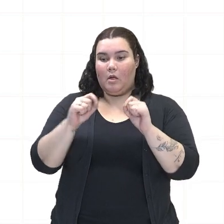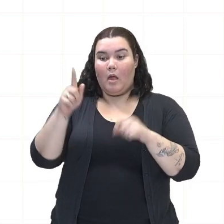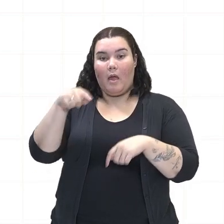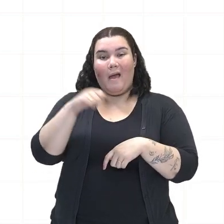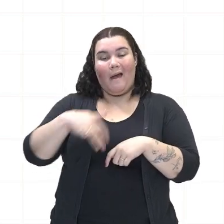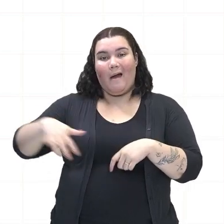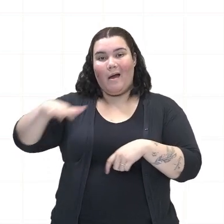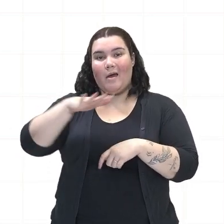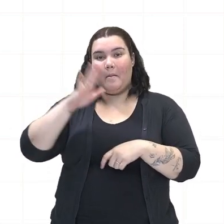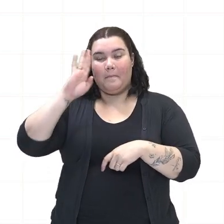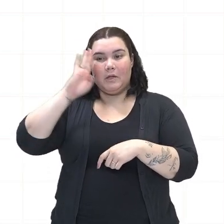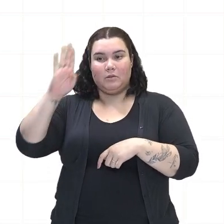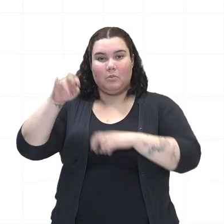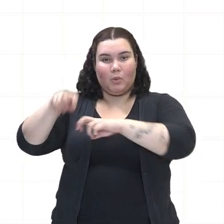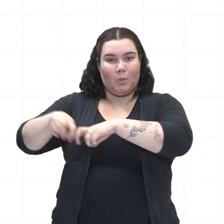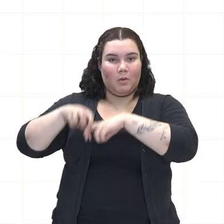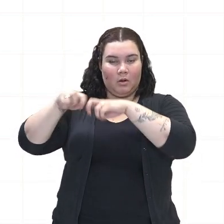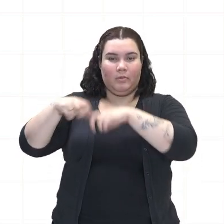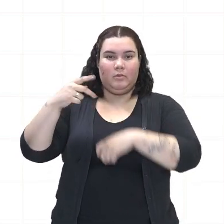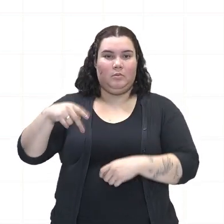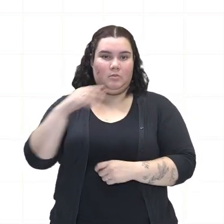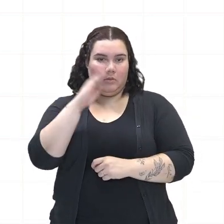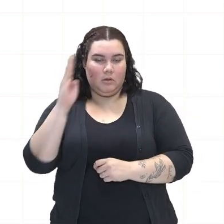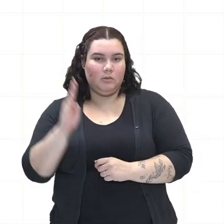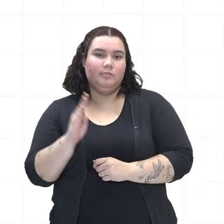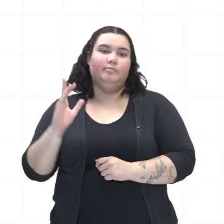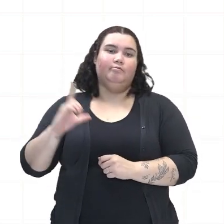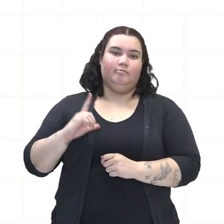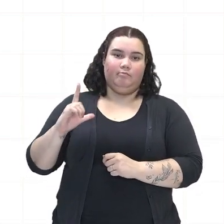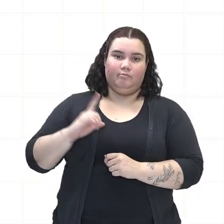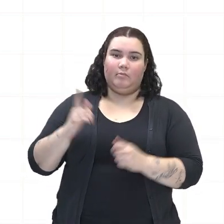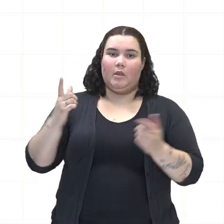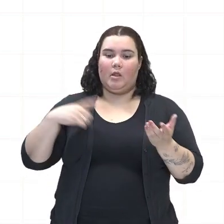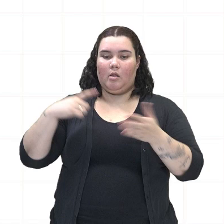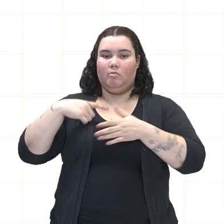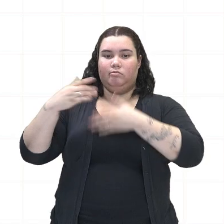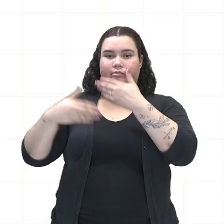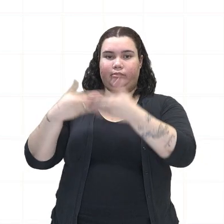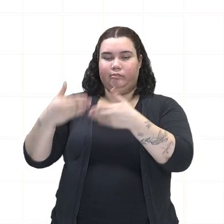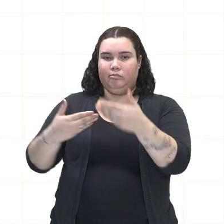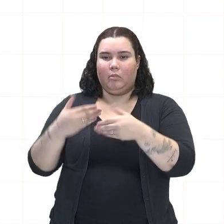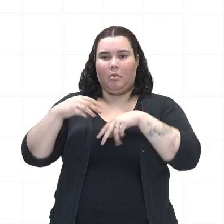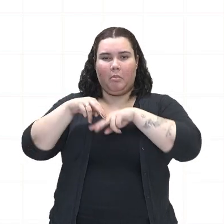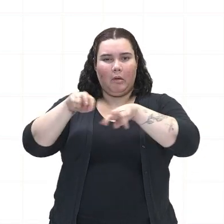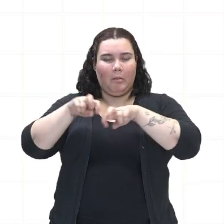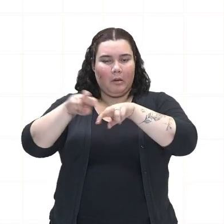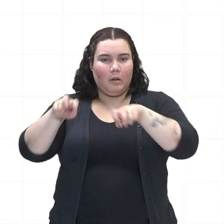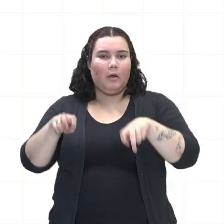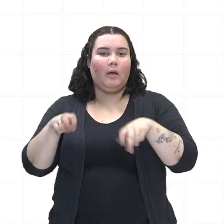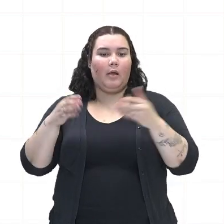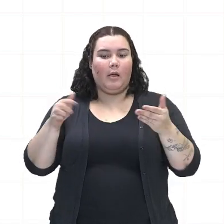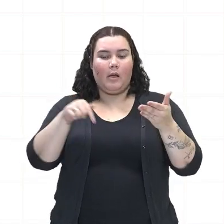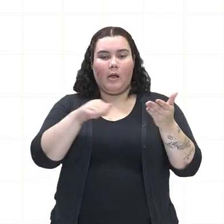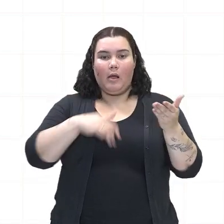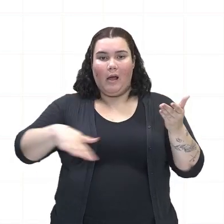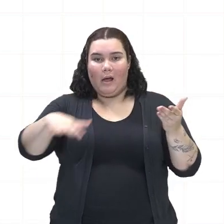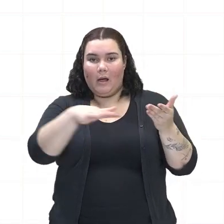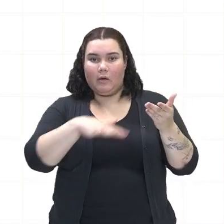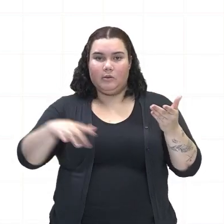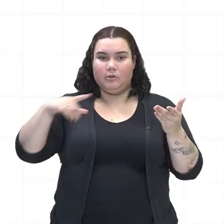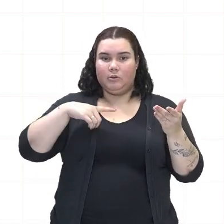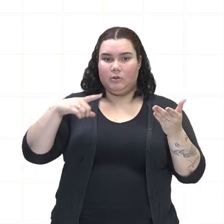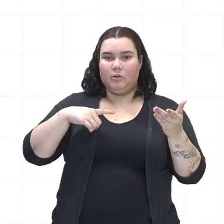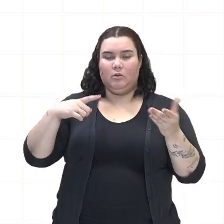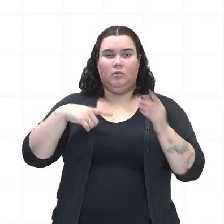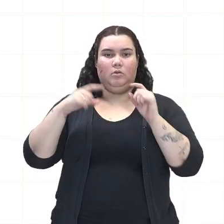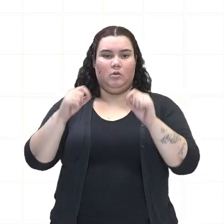rurais, né? O Brasil tem muita área rural ainda e que está sendo cada vez mais explorada, e essas áreas que estão sendo ocupadas está sendo